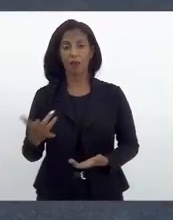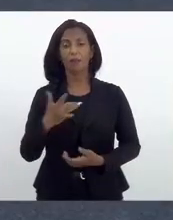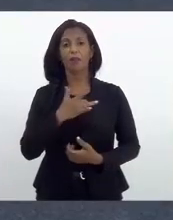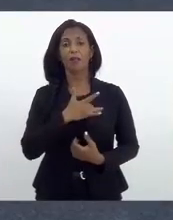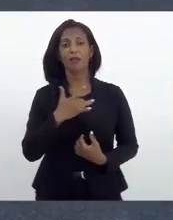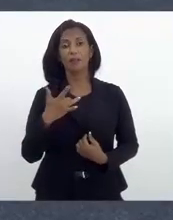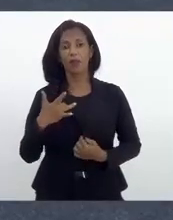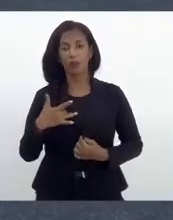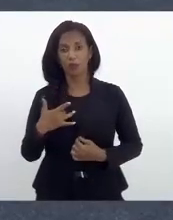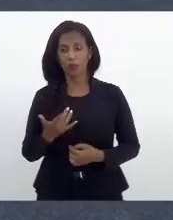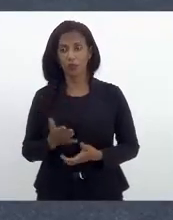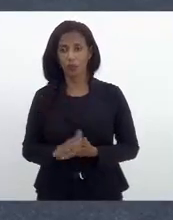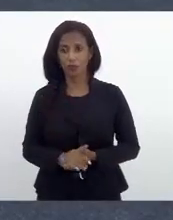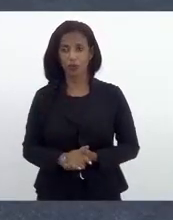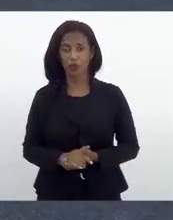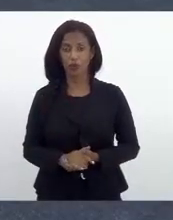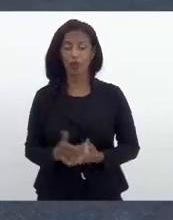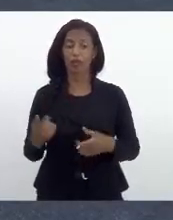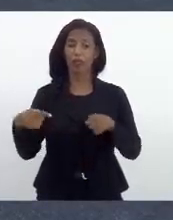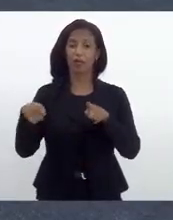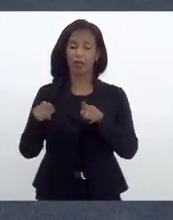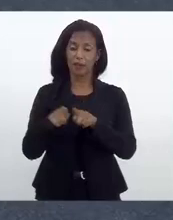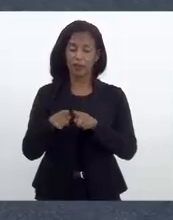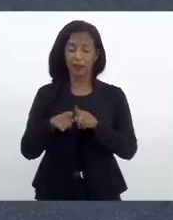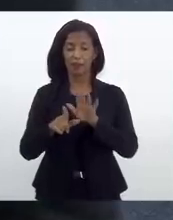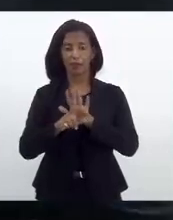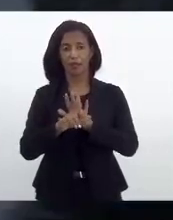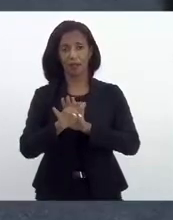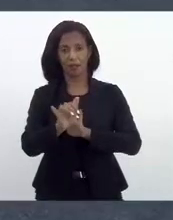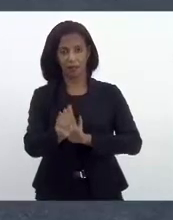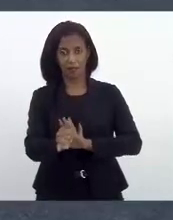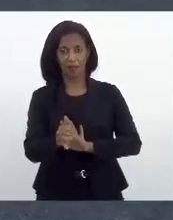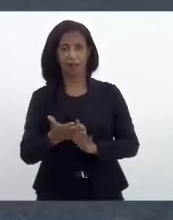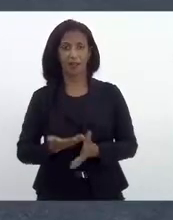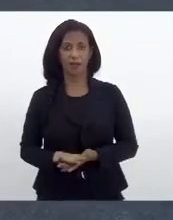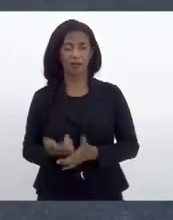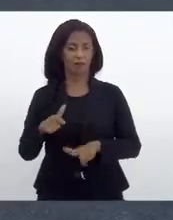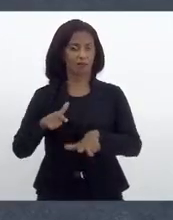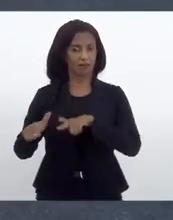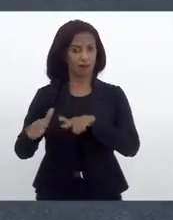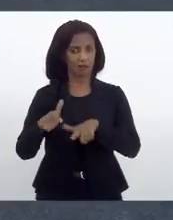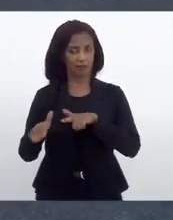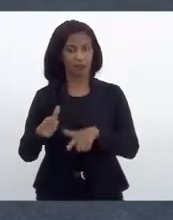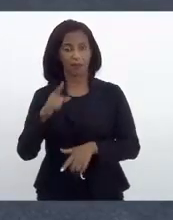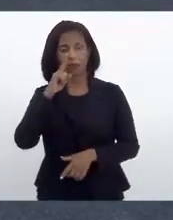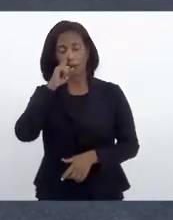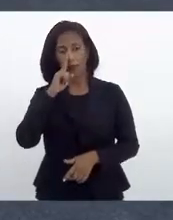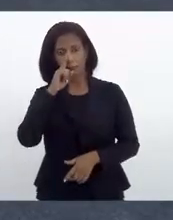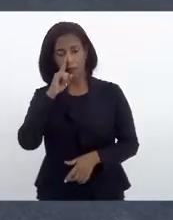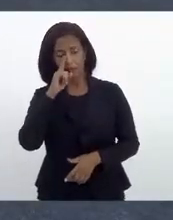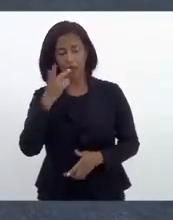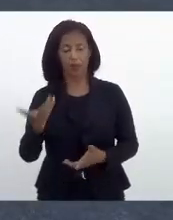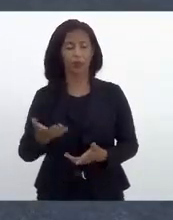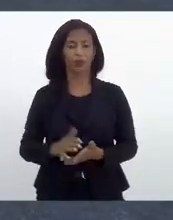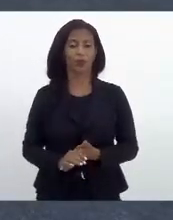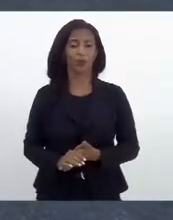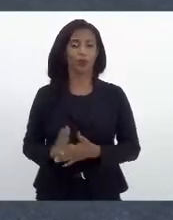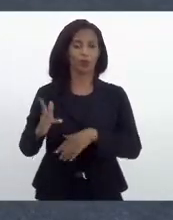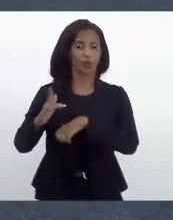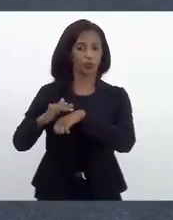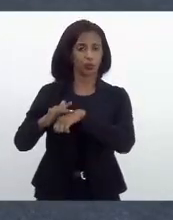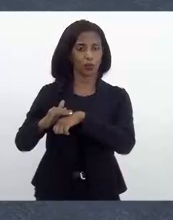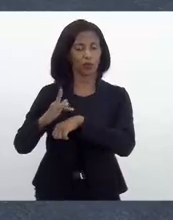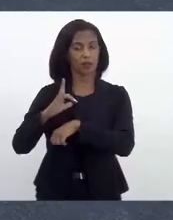saúde que está aqui na lei também que quem trabalha com risco biológico tem o